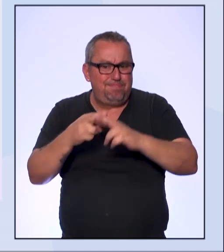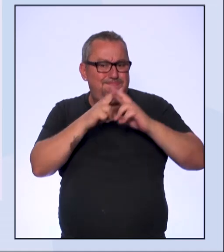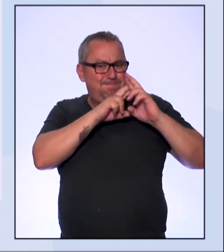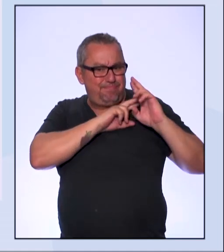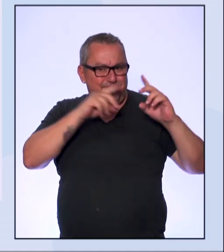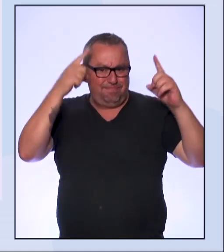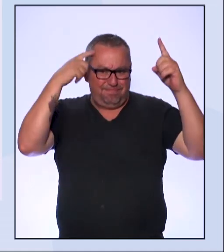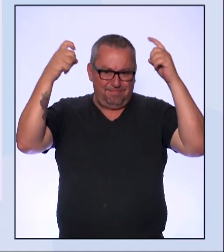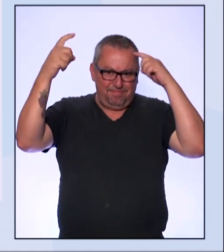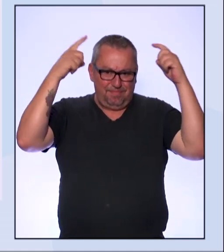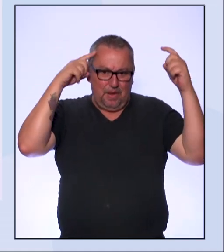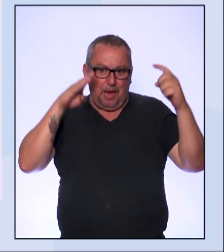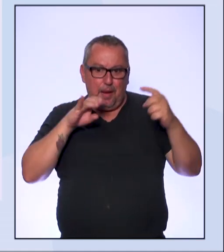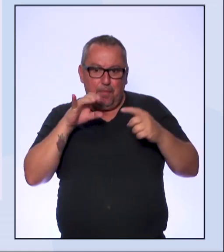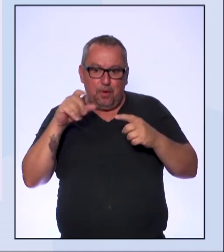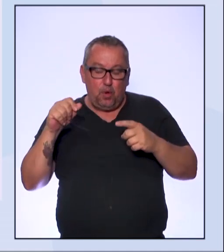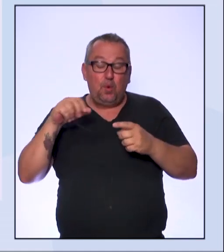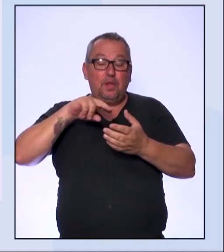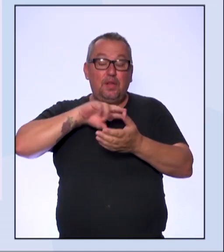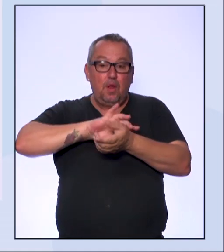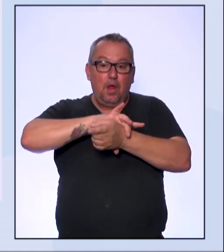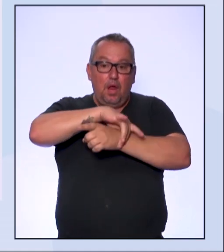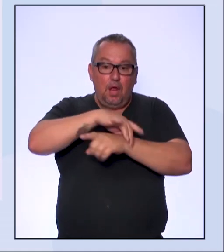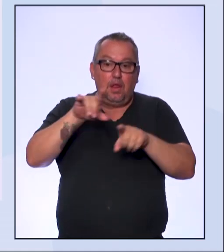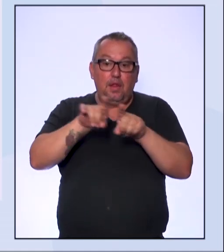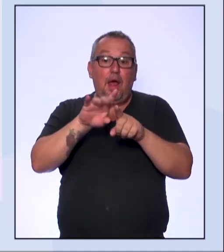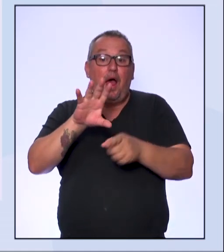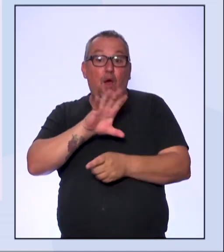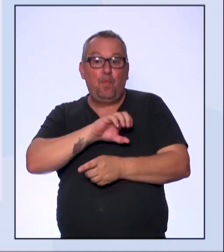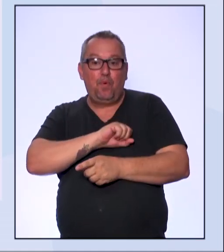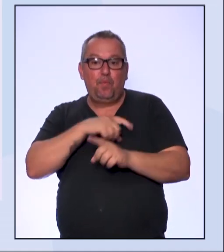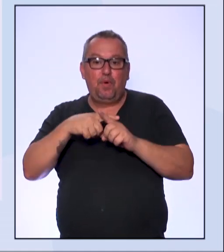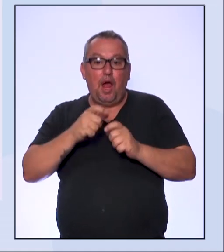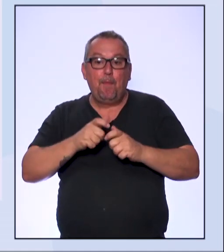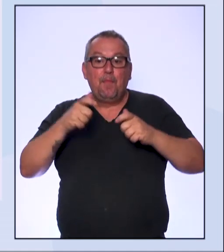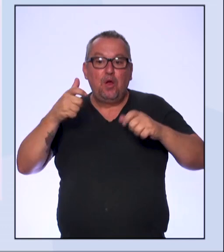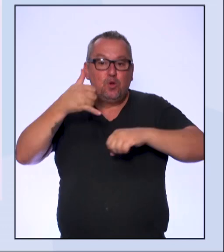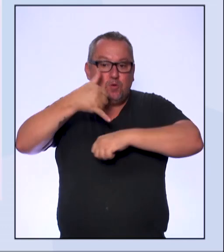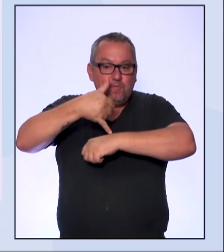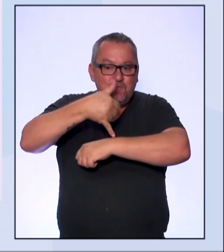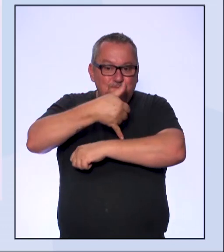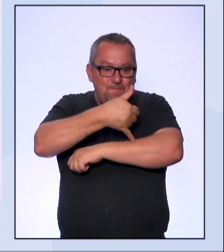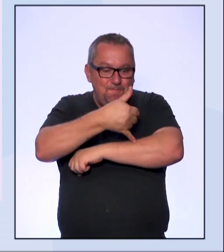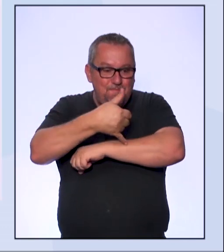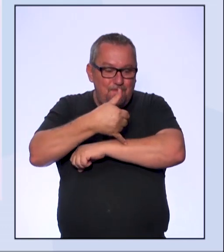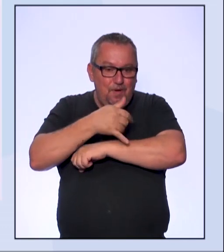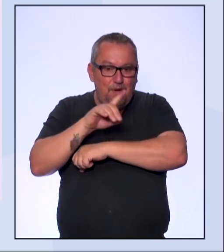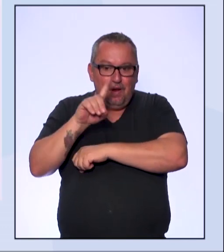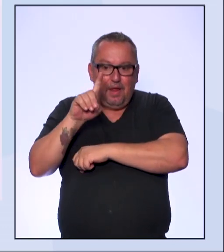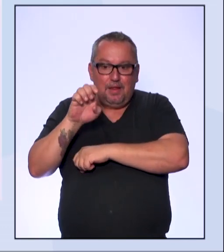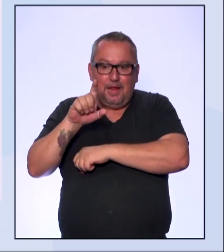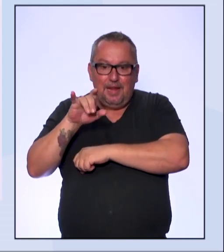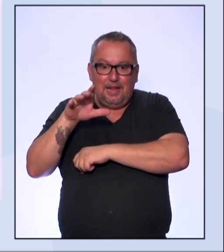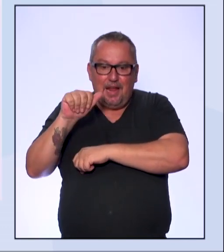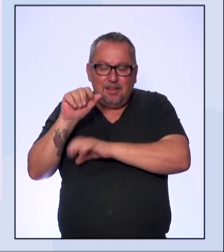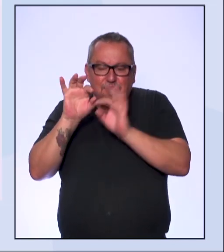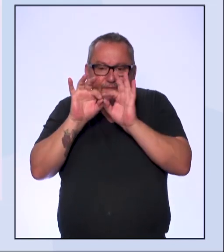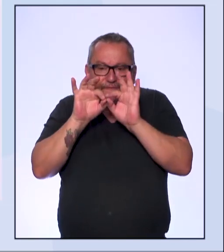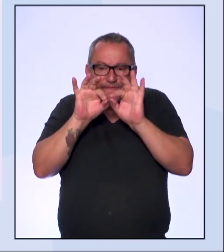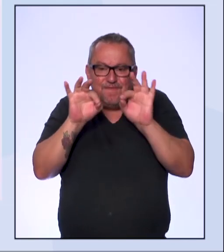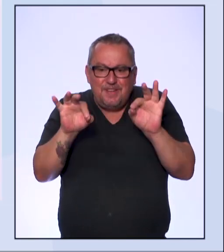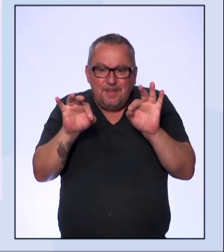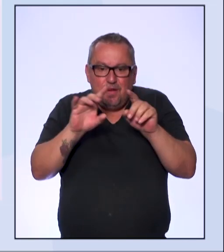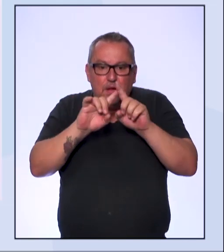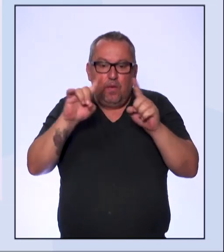criatividade, biossegurança e amor. A maioria das tatuagens que faço são as delicadas, com traços finos.